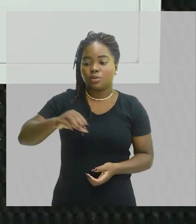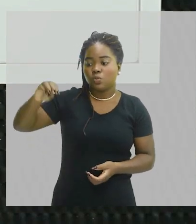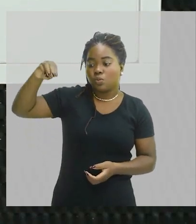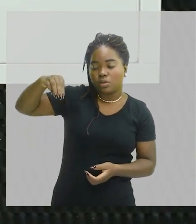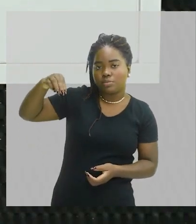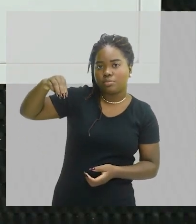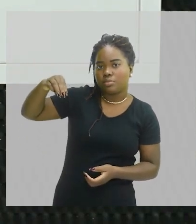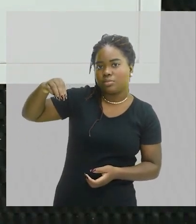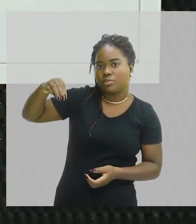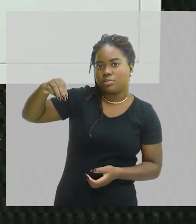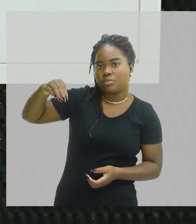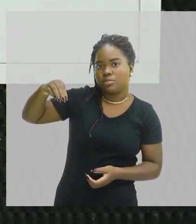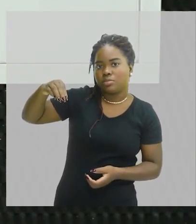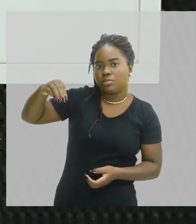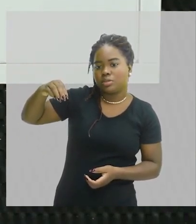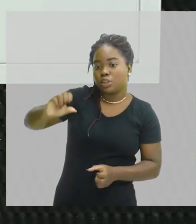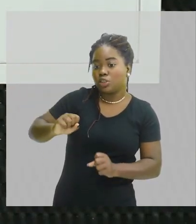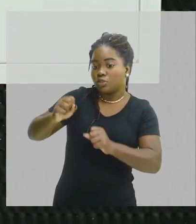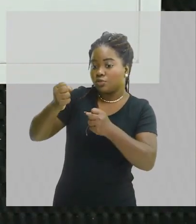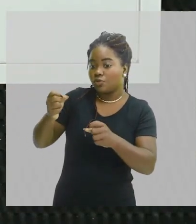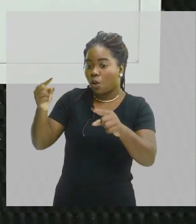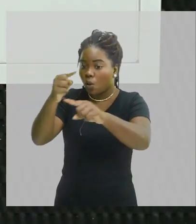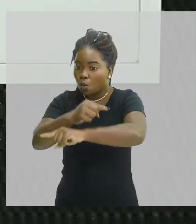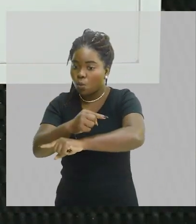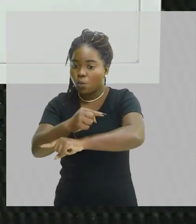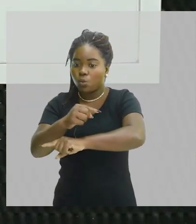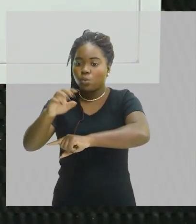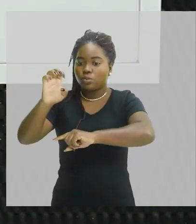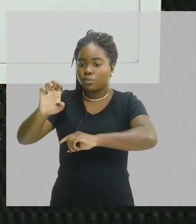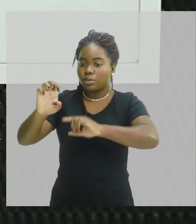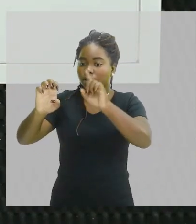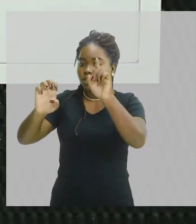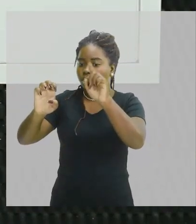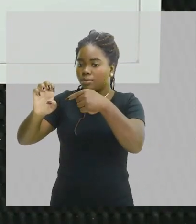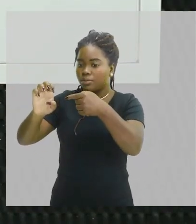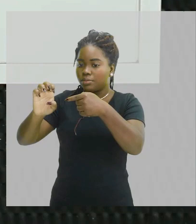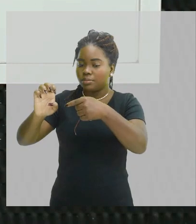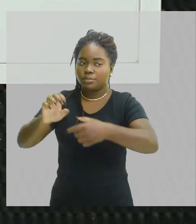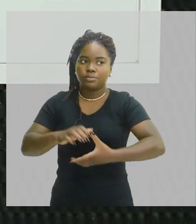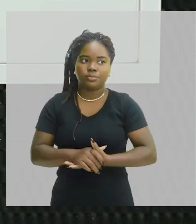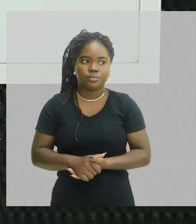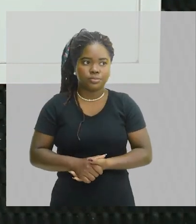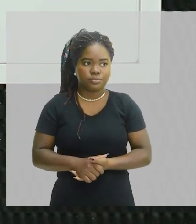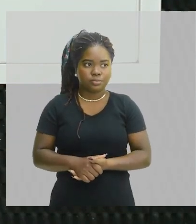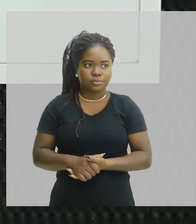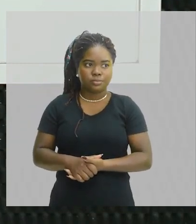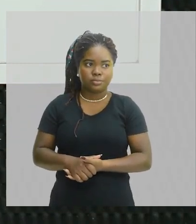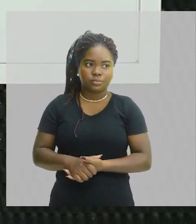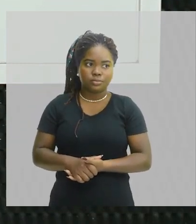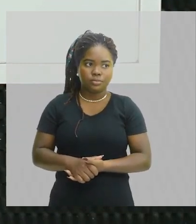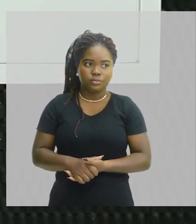de força contra a eletromotriz, que é o epsilon', esse epsilon',